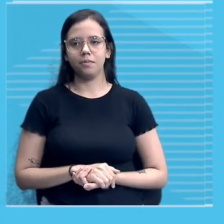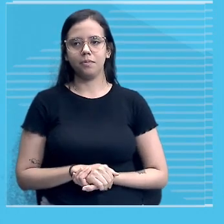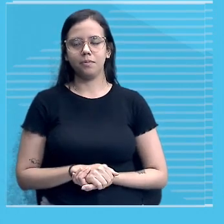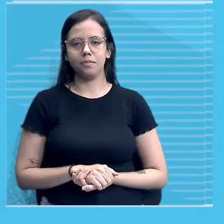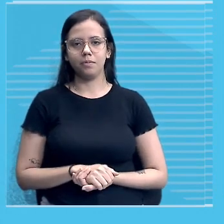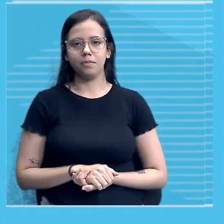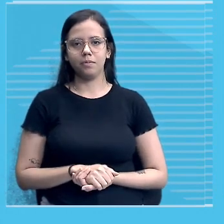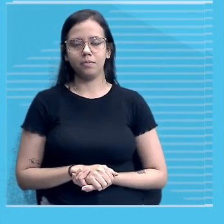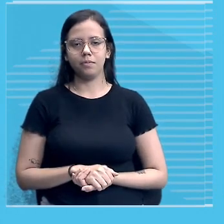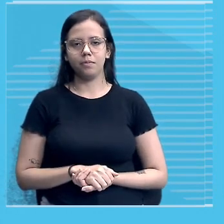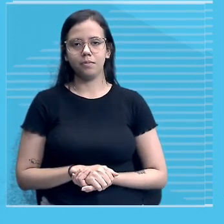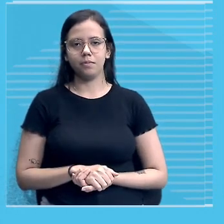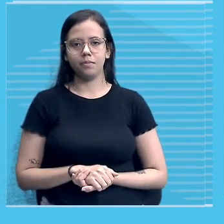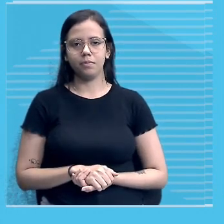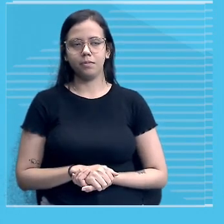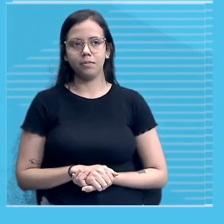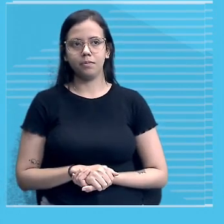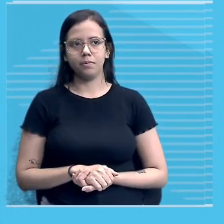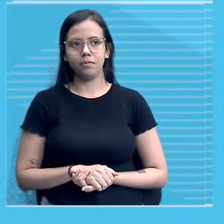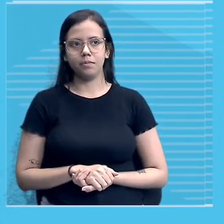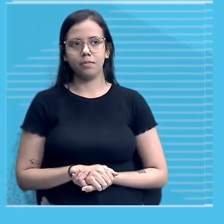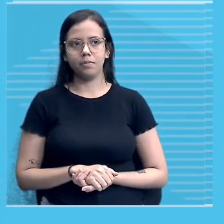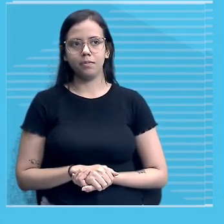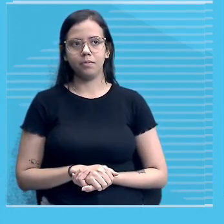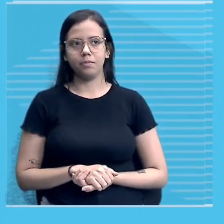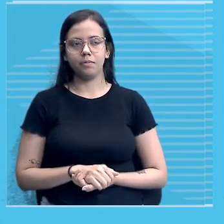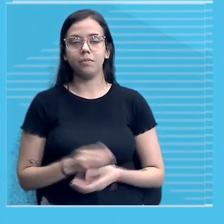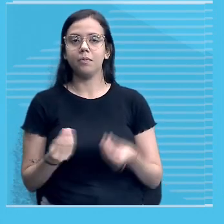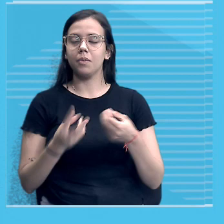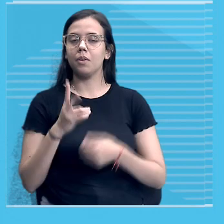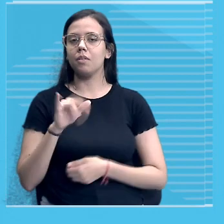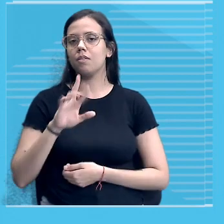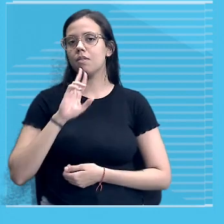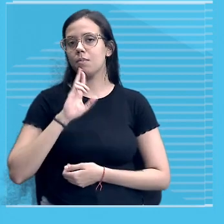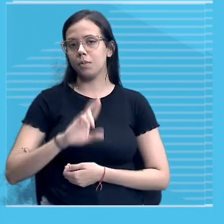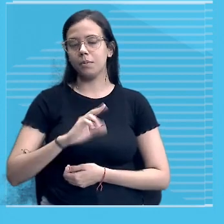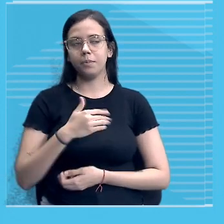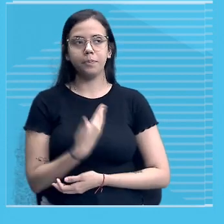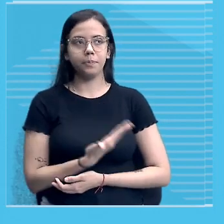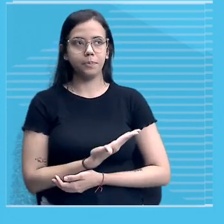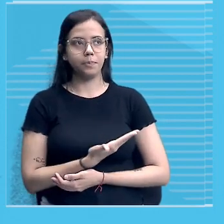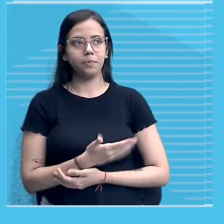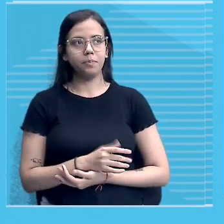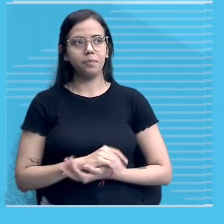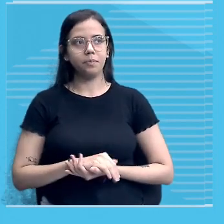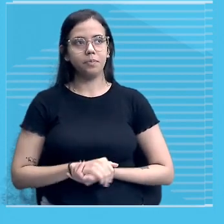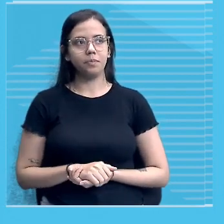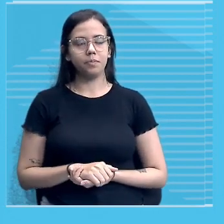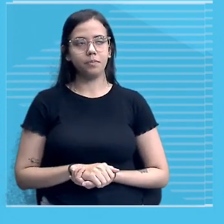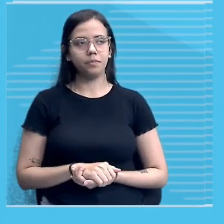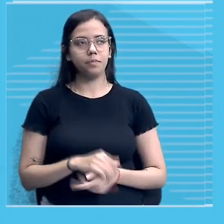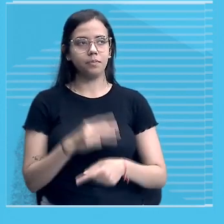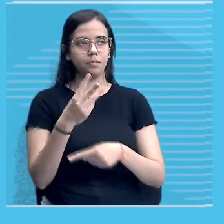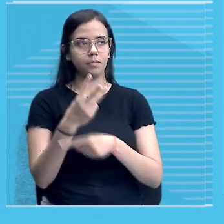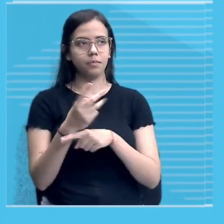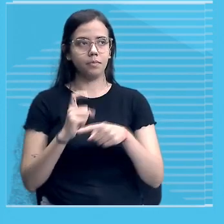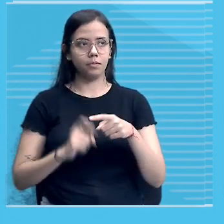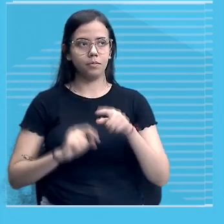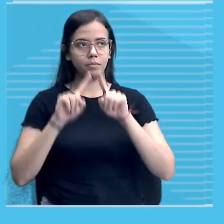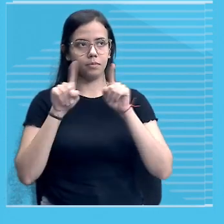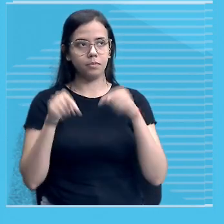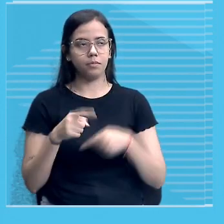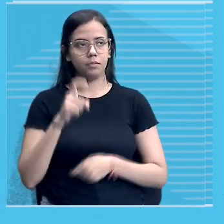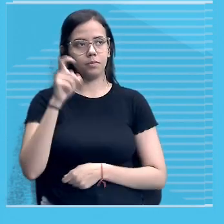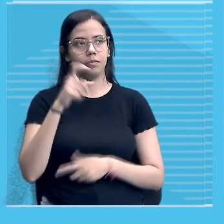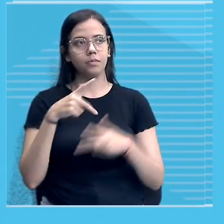vem como é que você vai fazer essa daqui agora jovens 3 sobre 2 elevado a